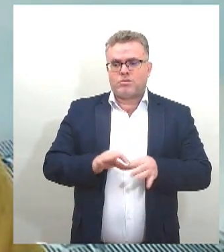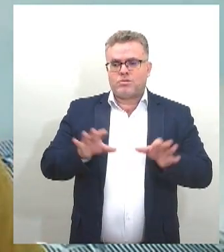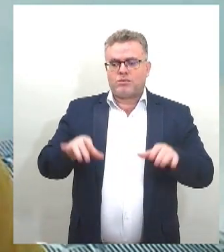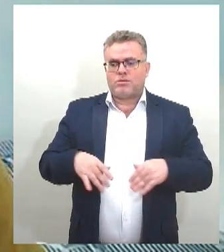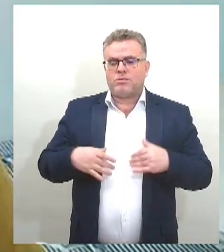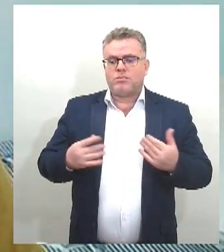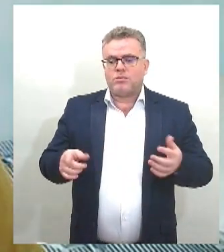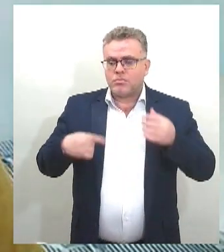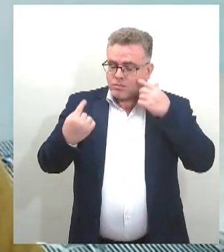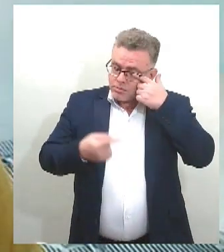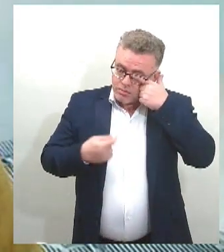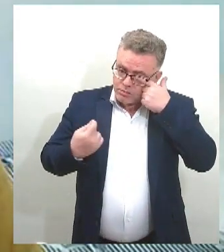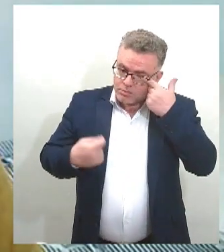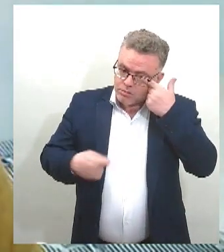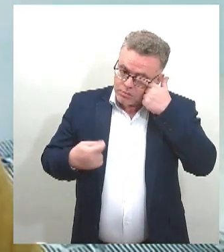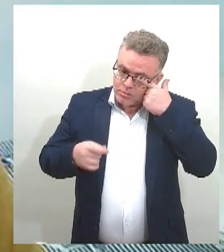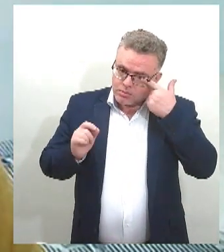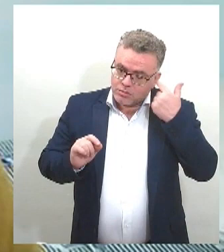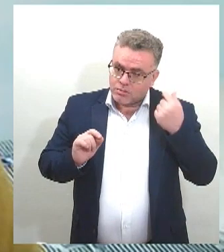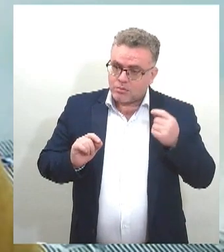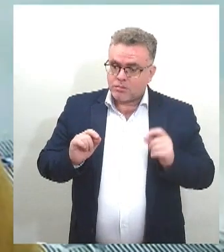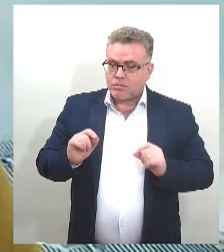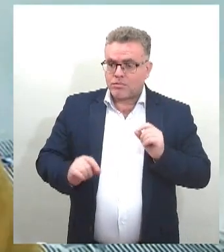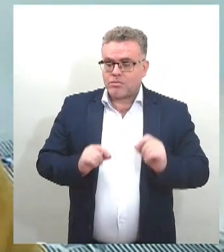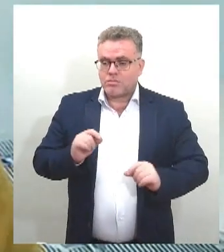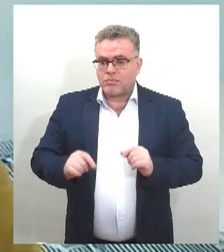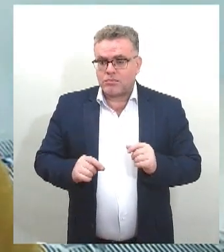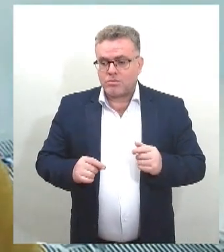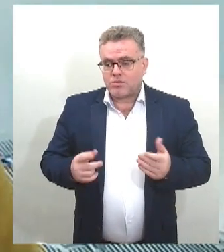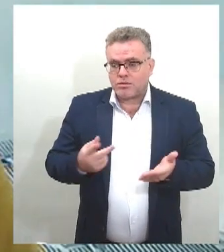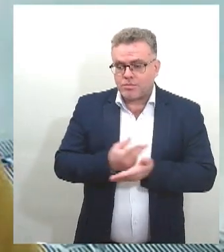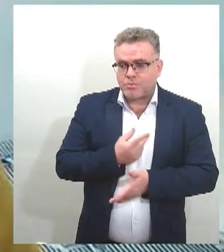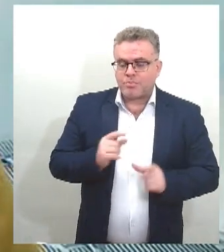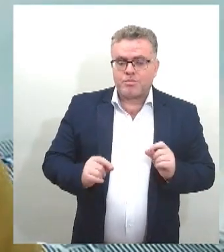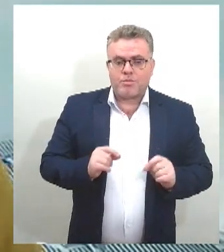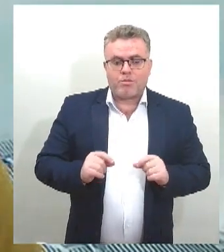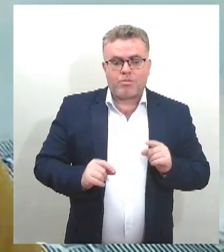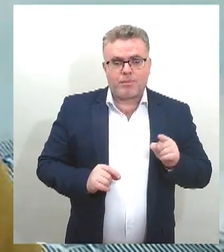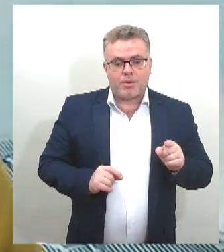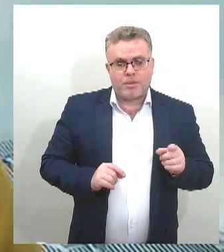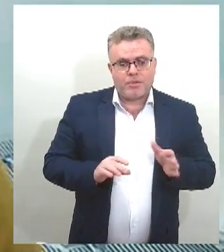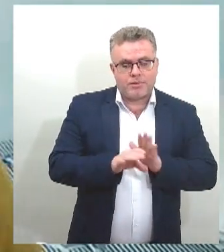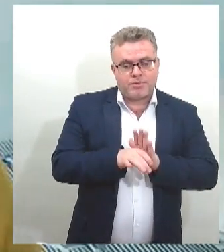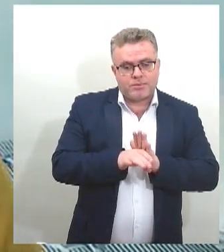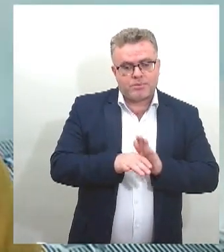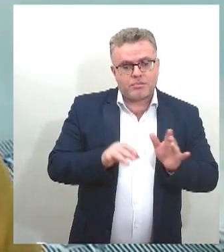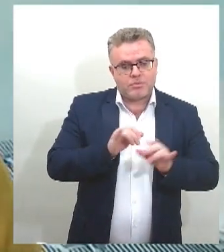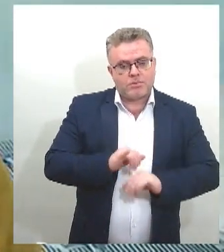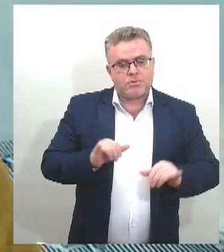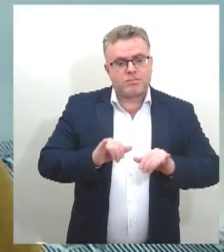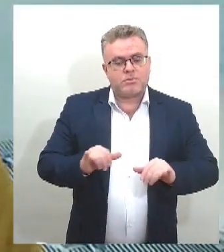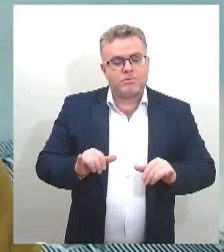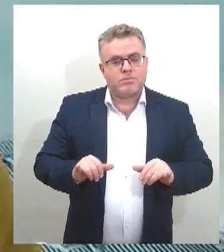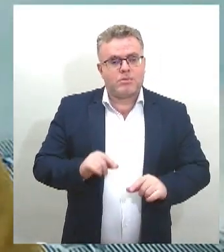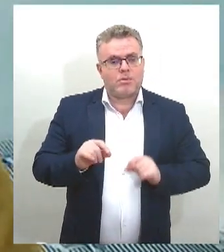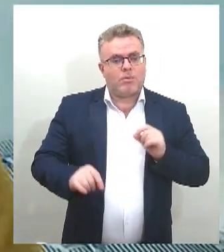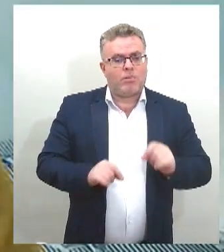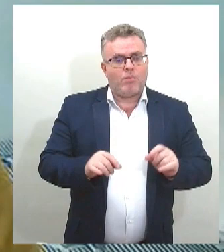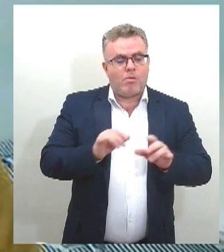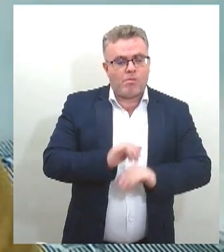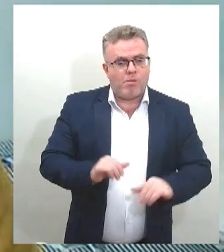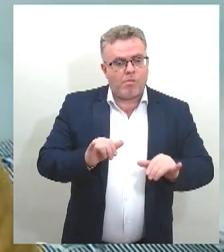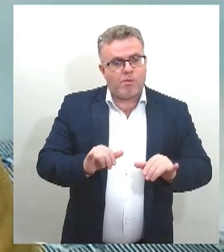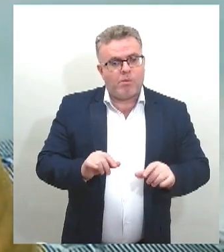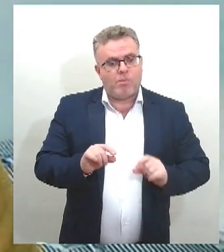entender um pouco dessa questão, desse conceito de proclamação. Não foi bem uma proclamação, né? Proclamação é